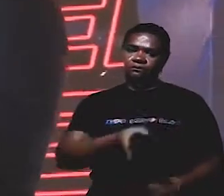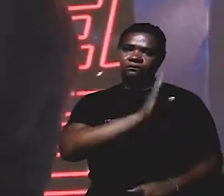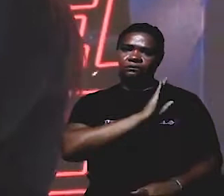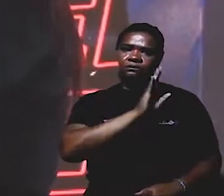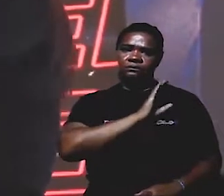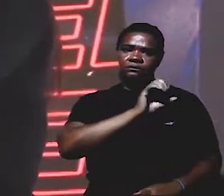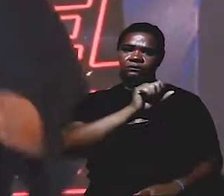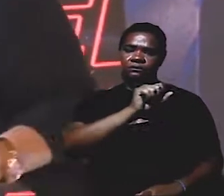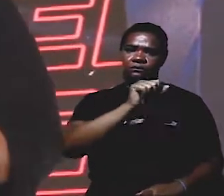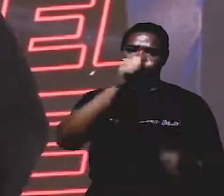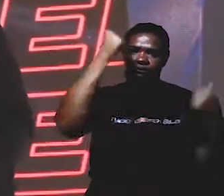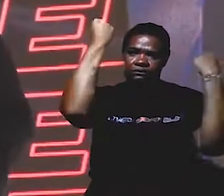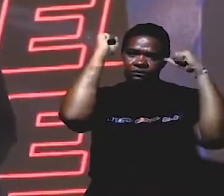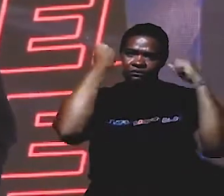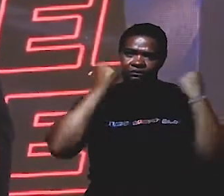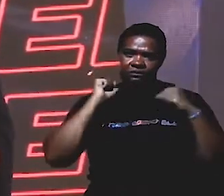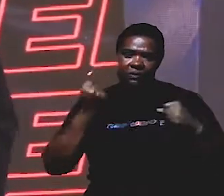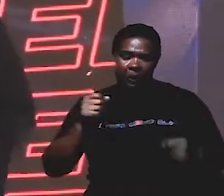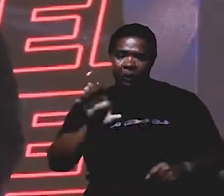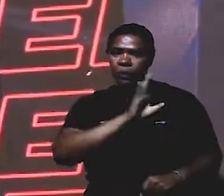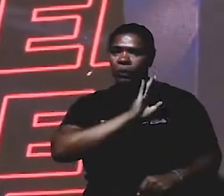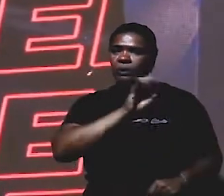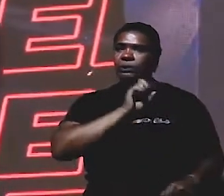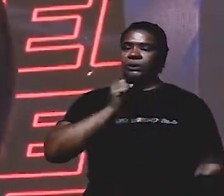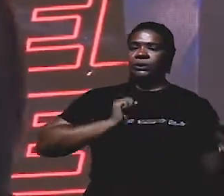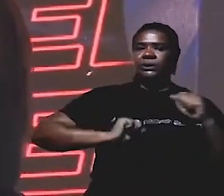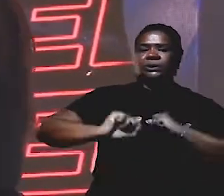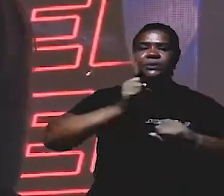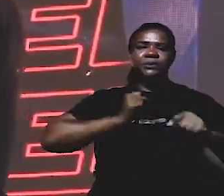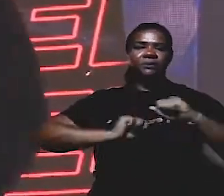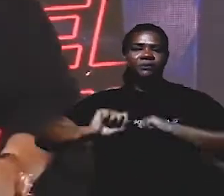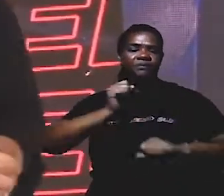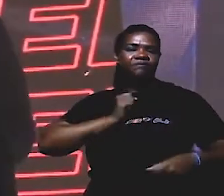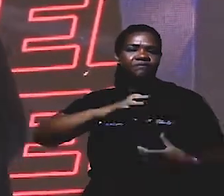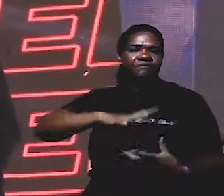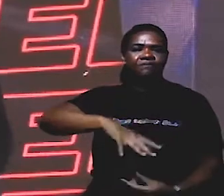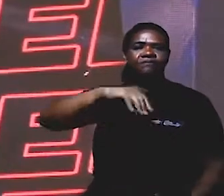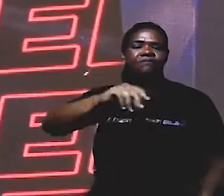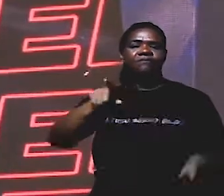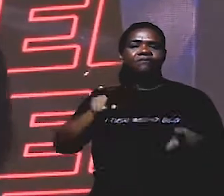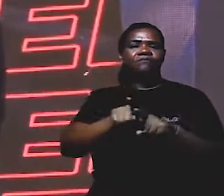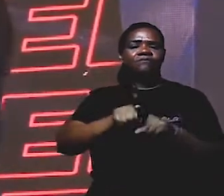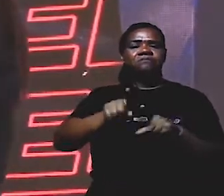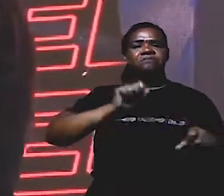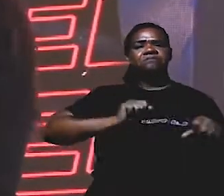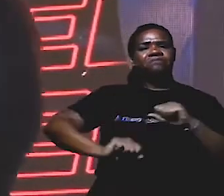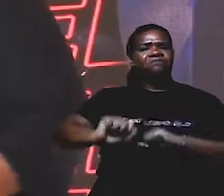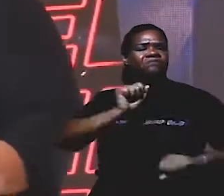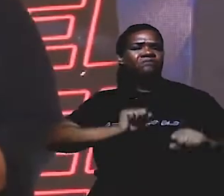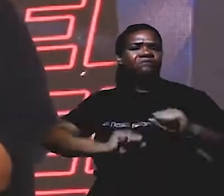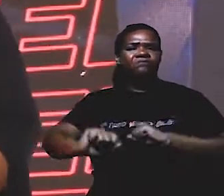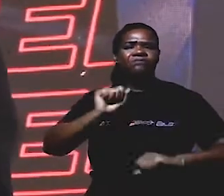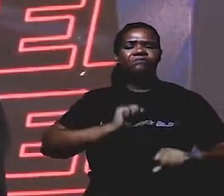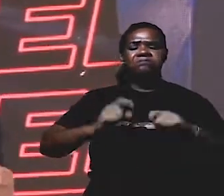de Salomão está apreensivo, o quanto a alma dele está